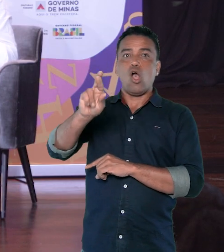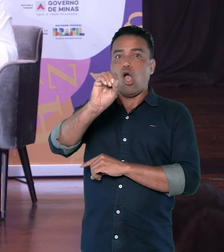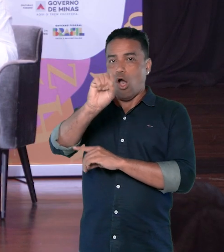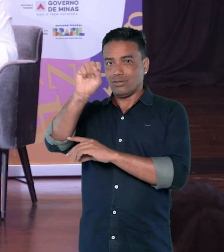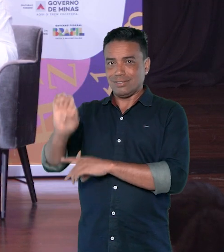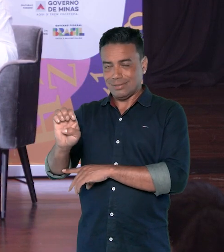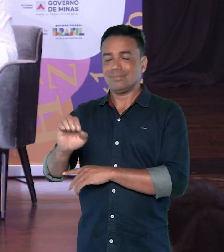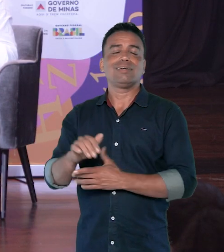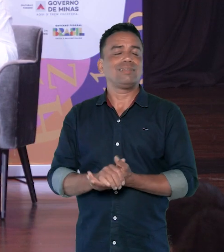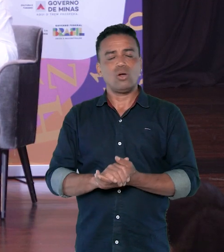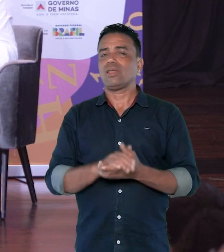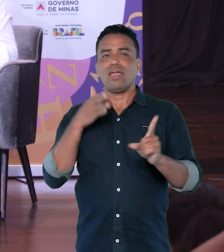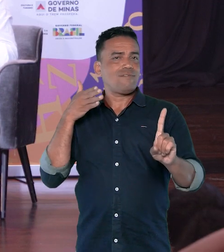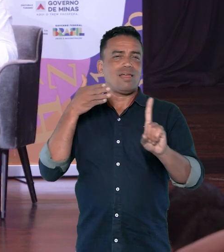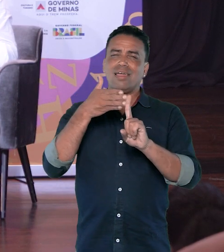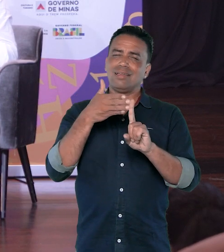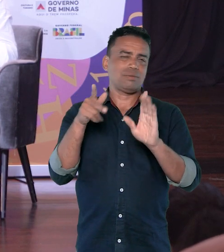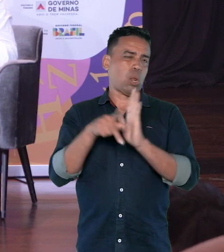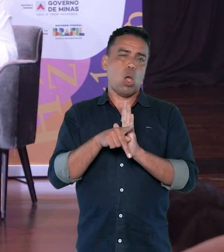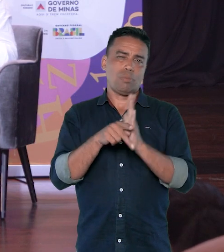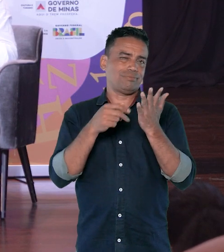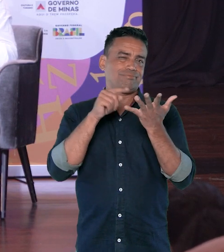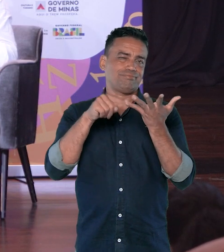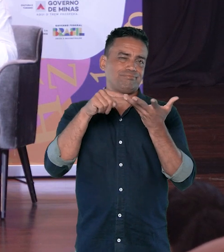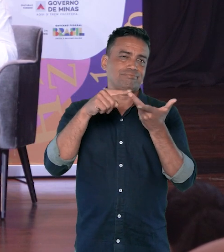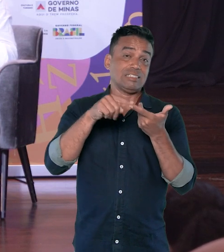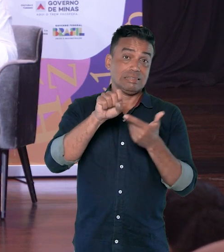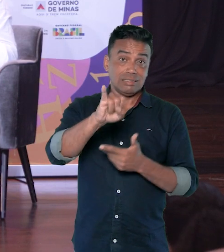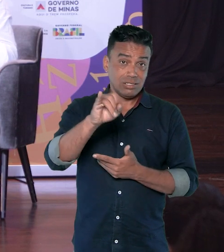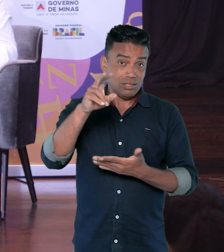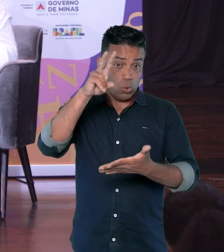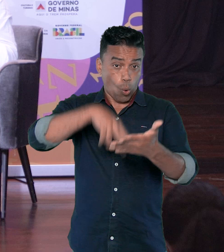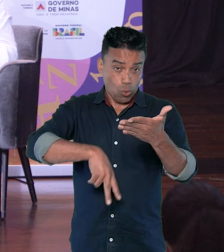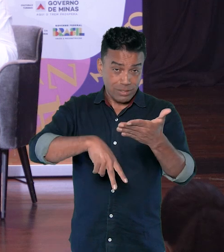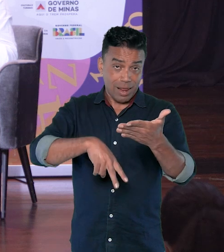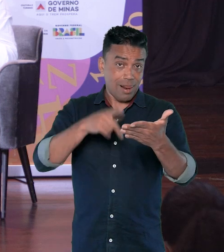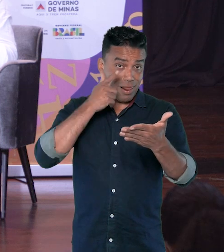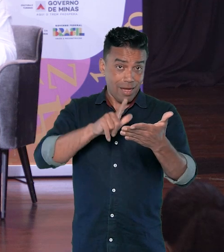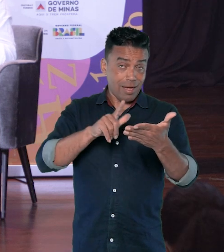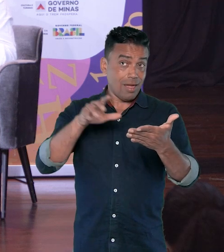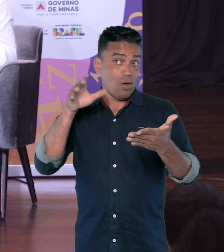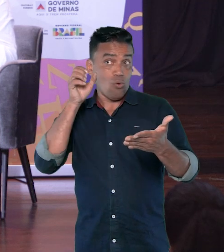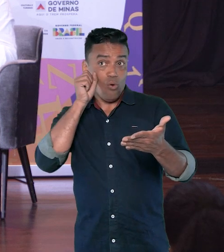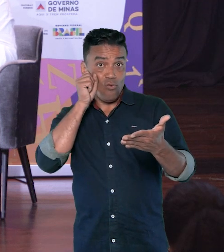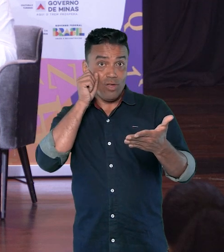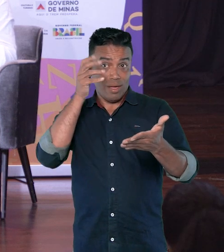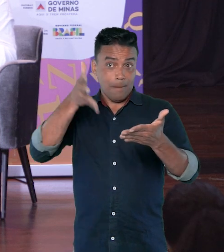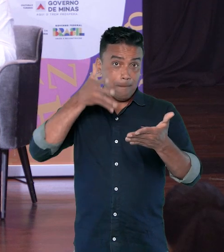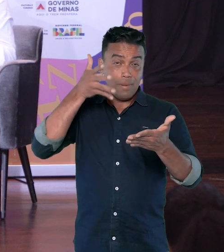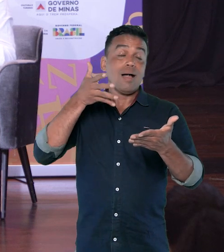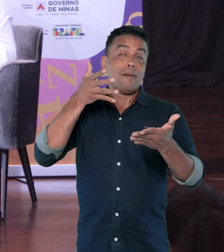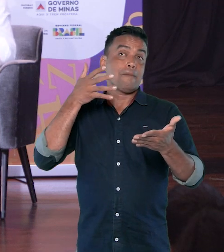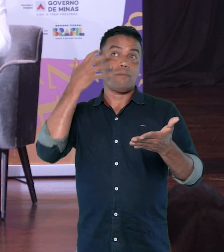momentos específicos aí do... Assim, se vocês conseguem ler escutando música, acho que é uma experiência interessante, assim, né? Escutar